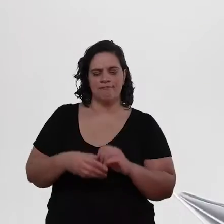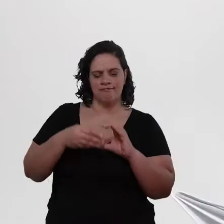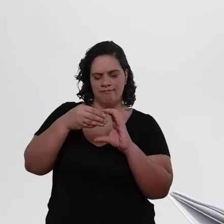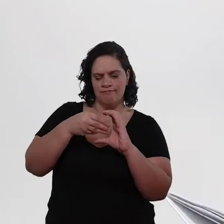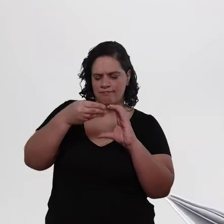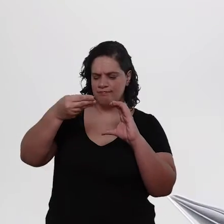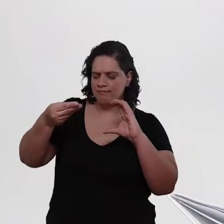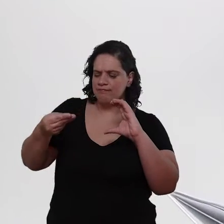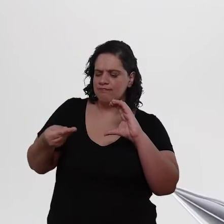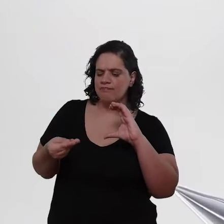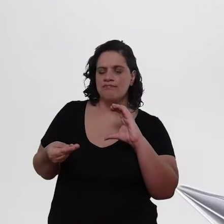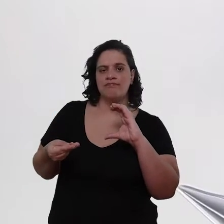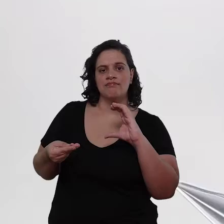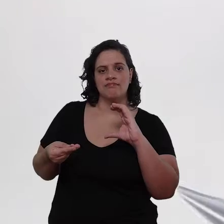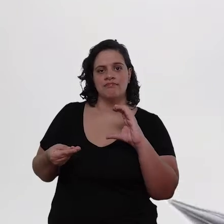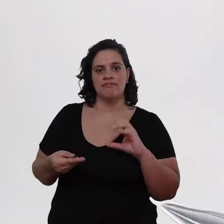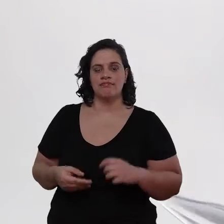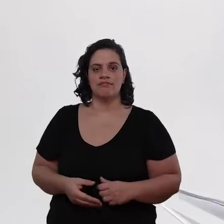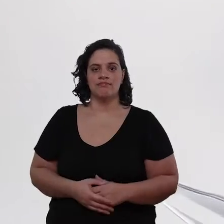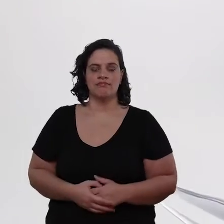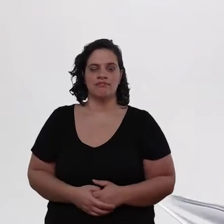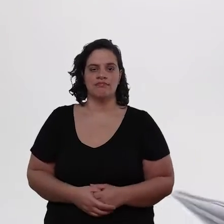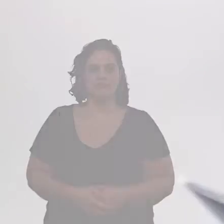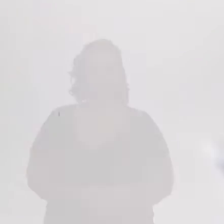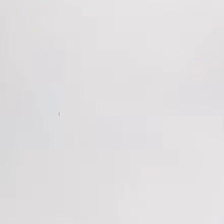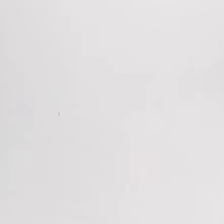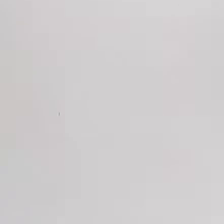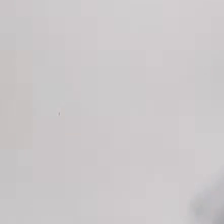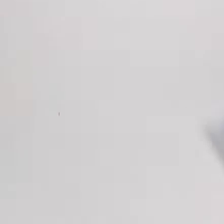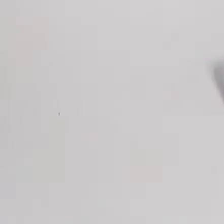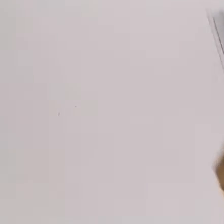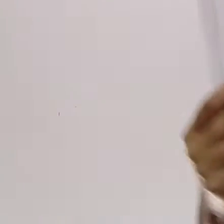E com cuidado pôs a parte no chão.